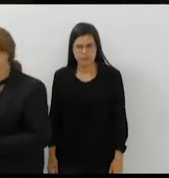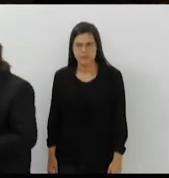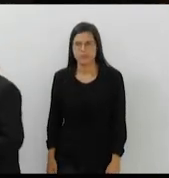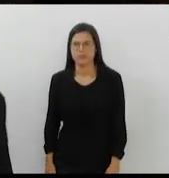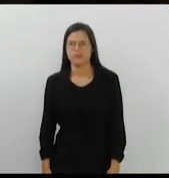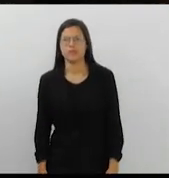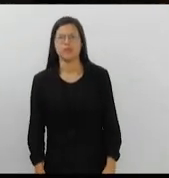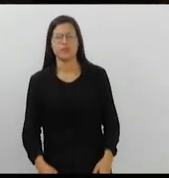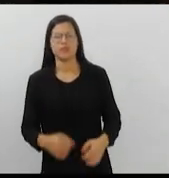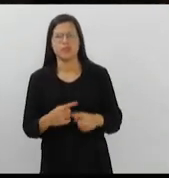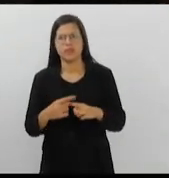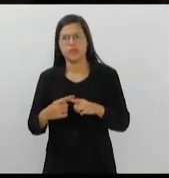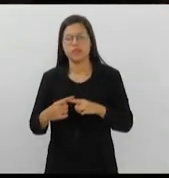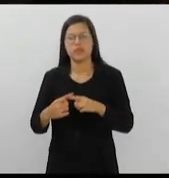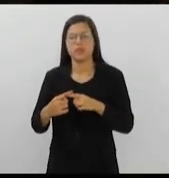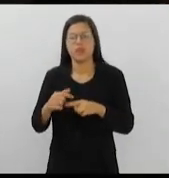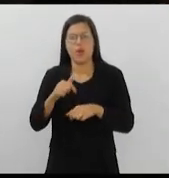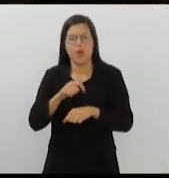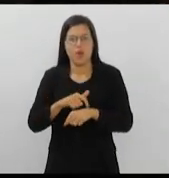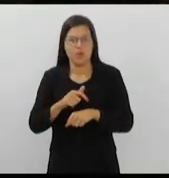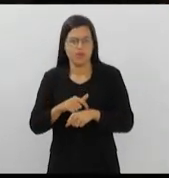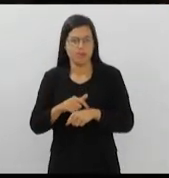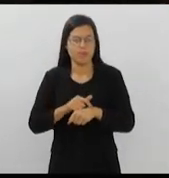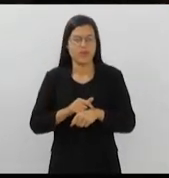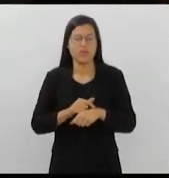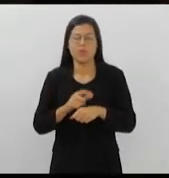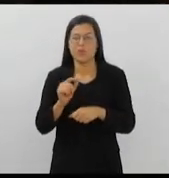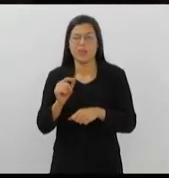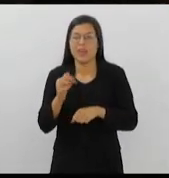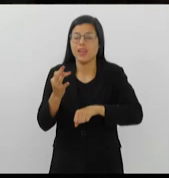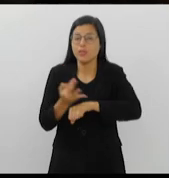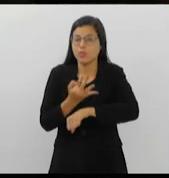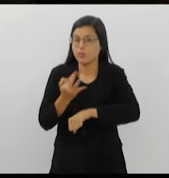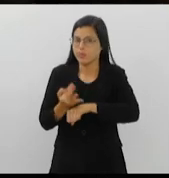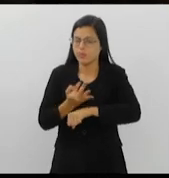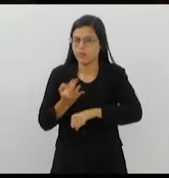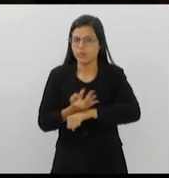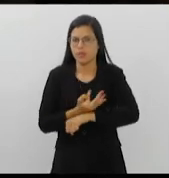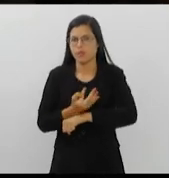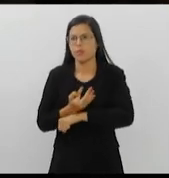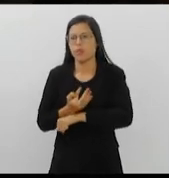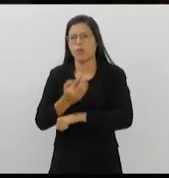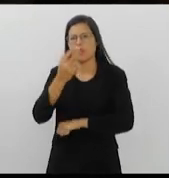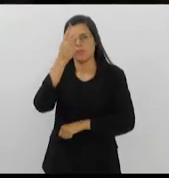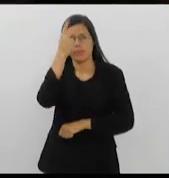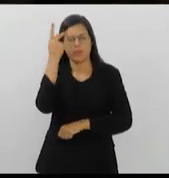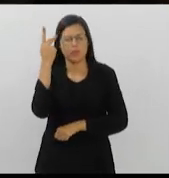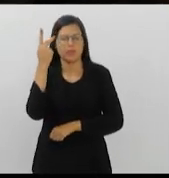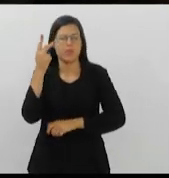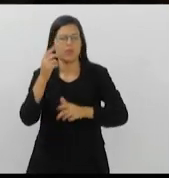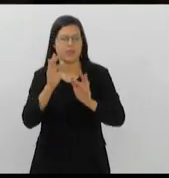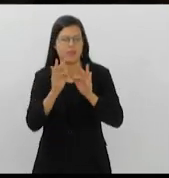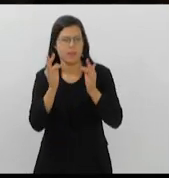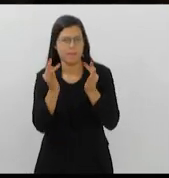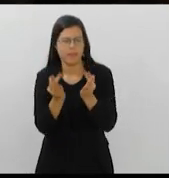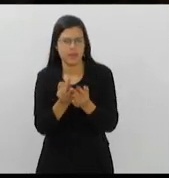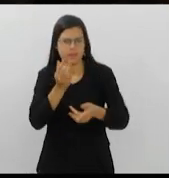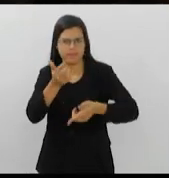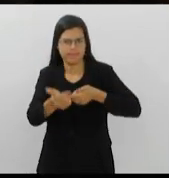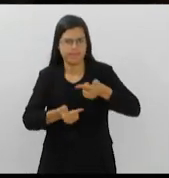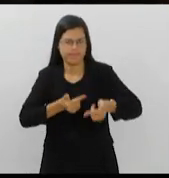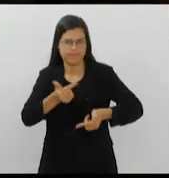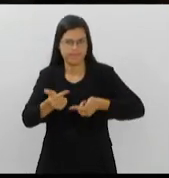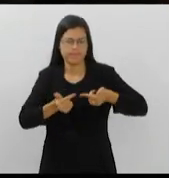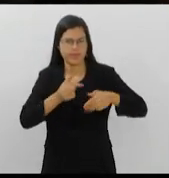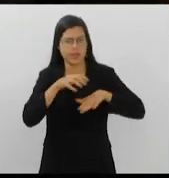hora, está insuportável para um chefe de família, para o trabalhador que se locomove